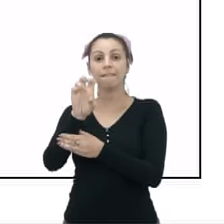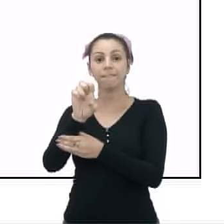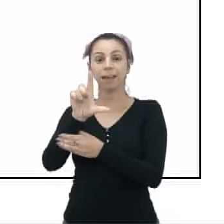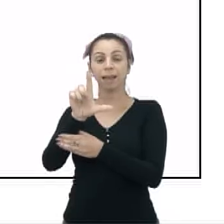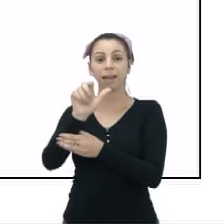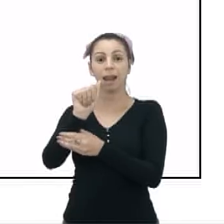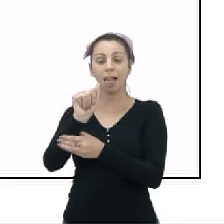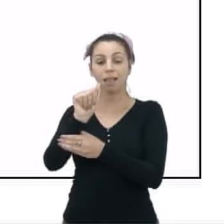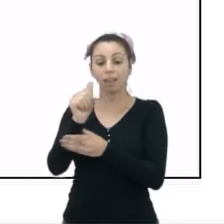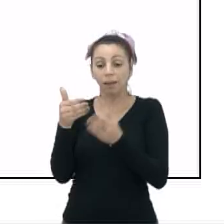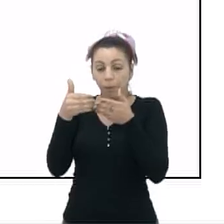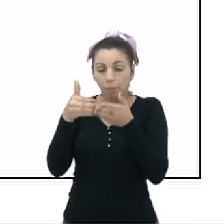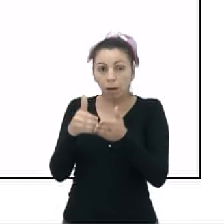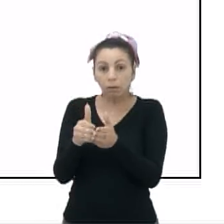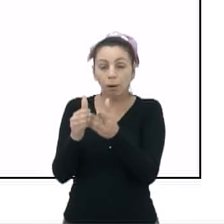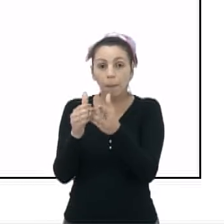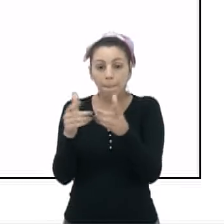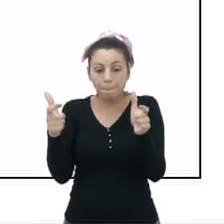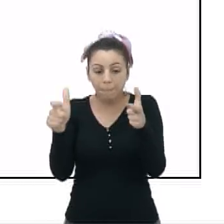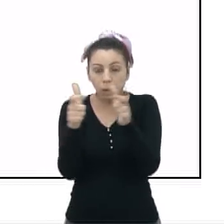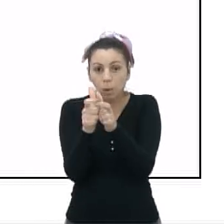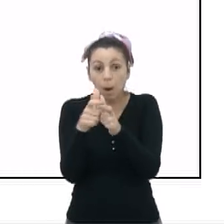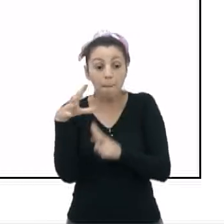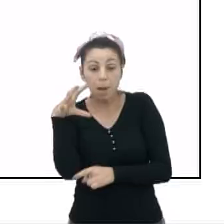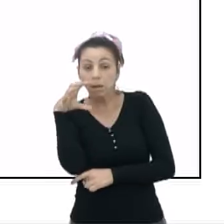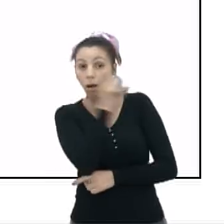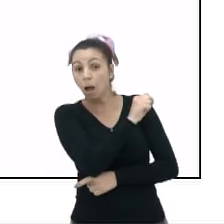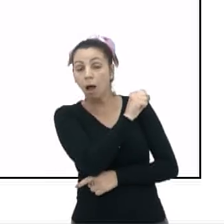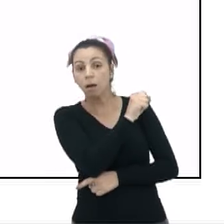embarcações menores, mais ágeis, mais velozes e